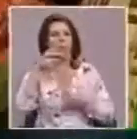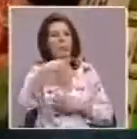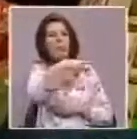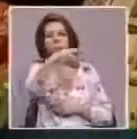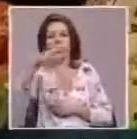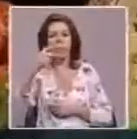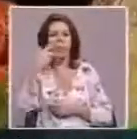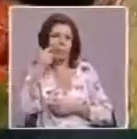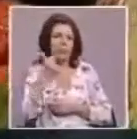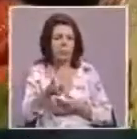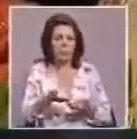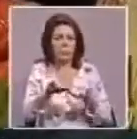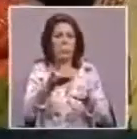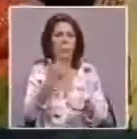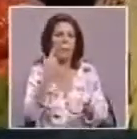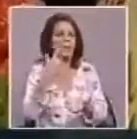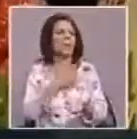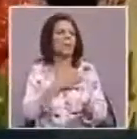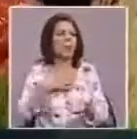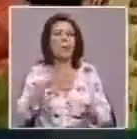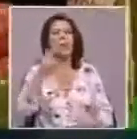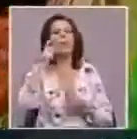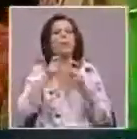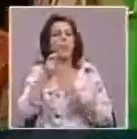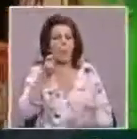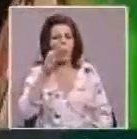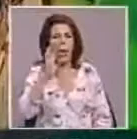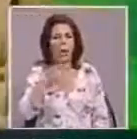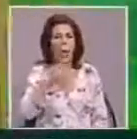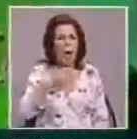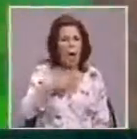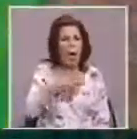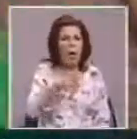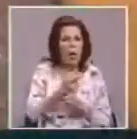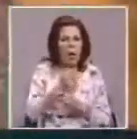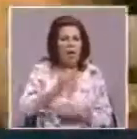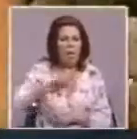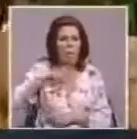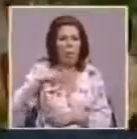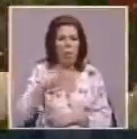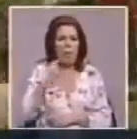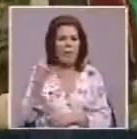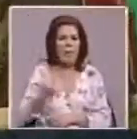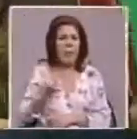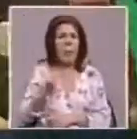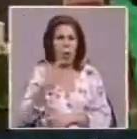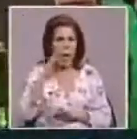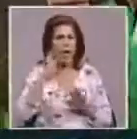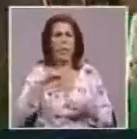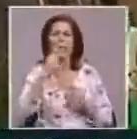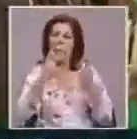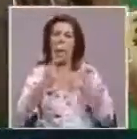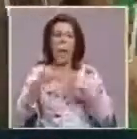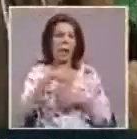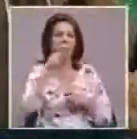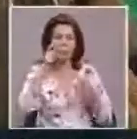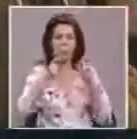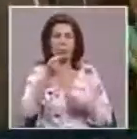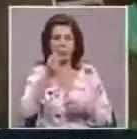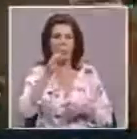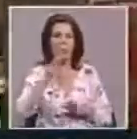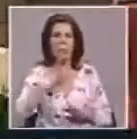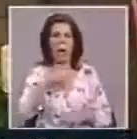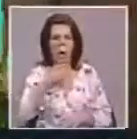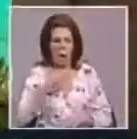é saudável. E, pronto, que dá... As pessoas ainda se admiram de termos tão bons produtos? Por vezes as pessoas